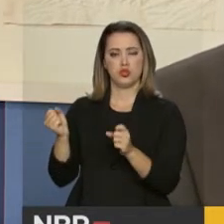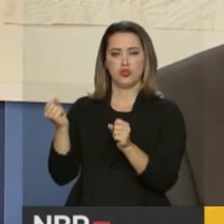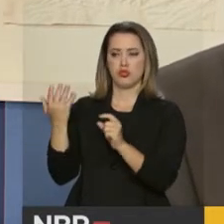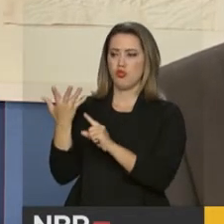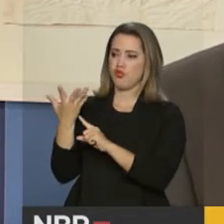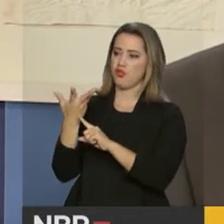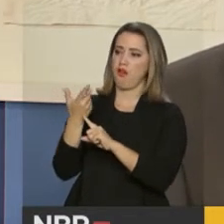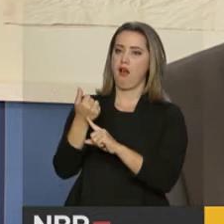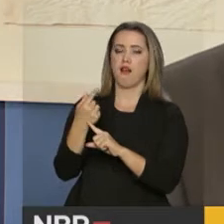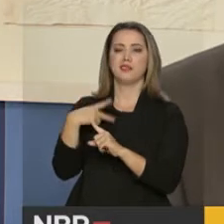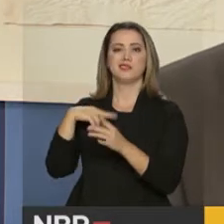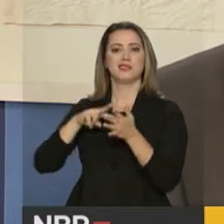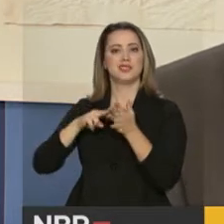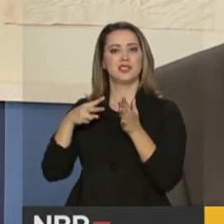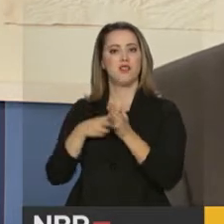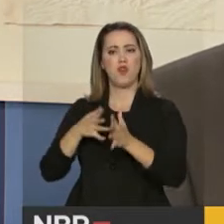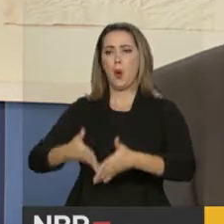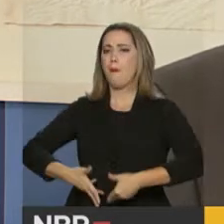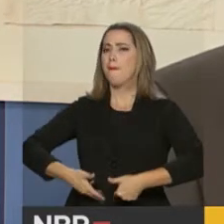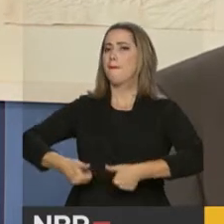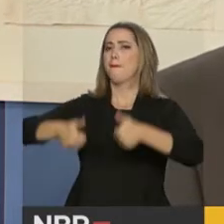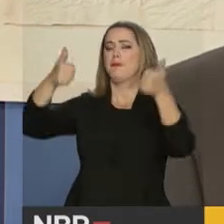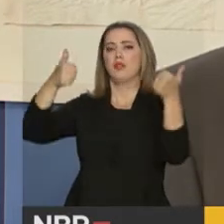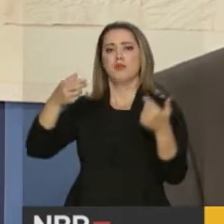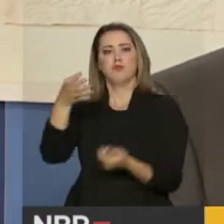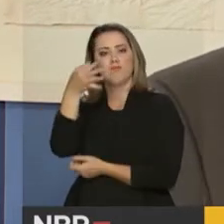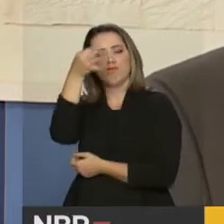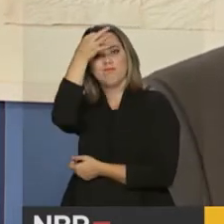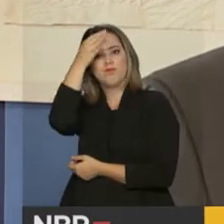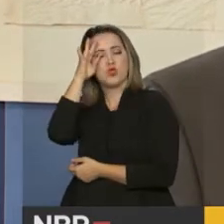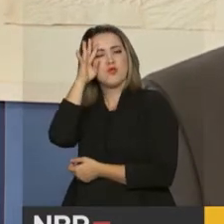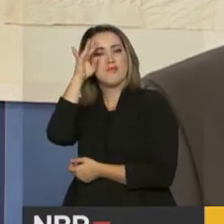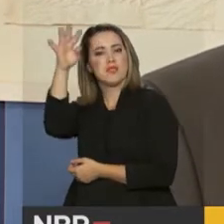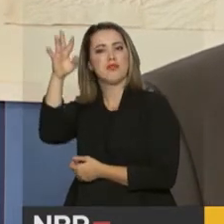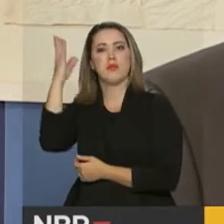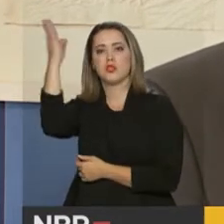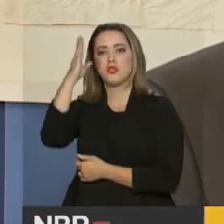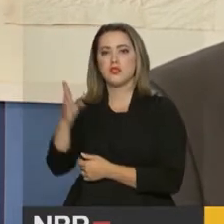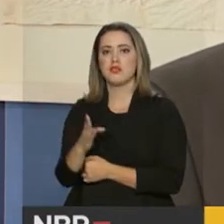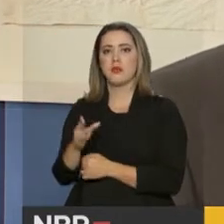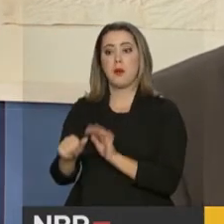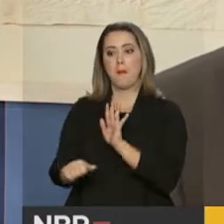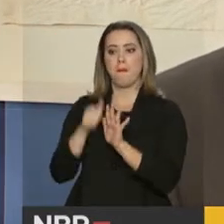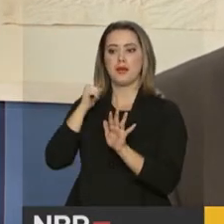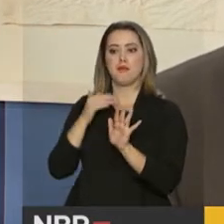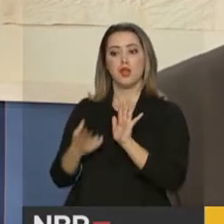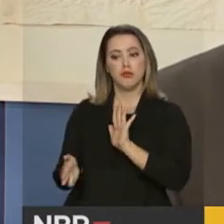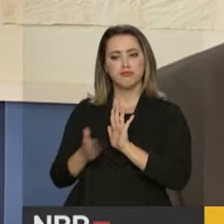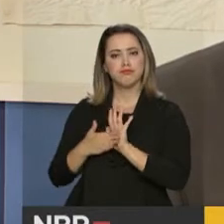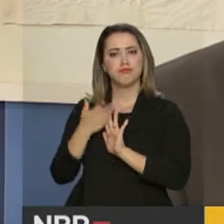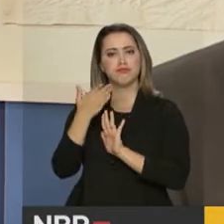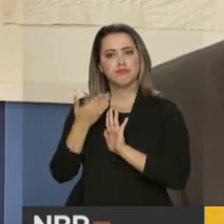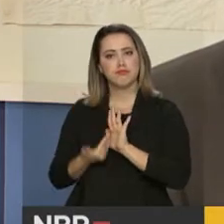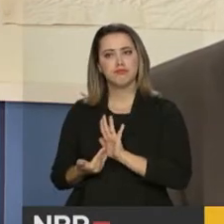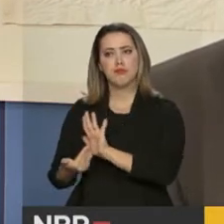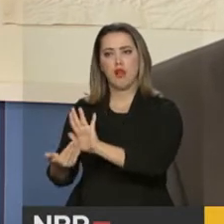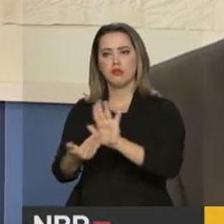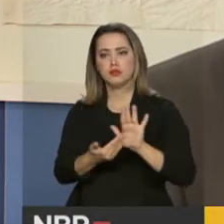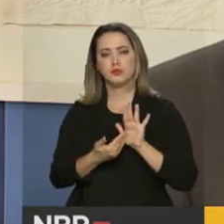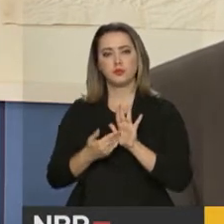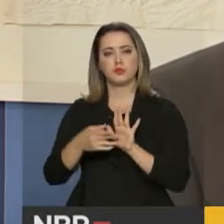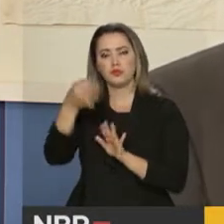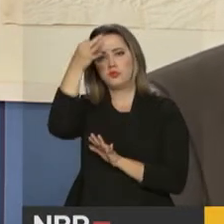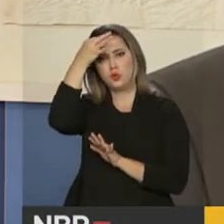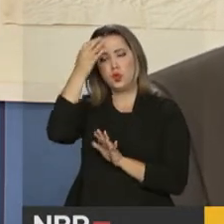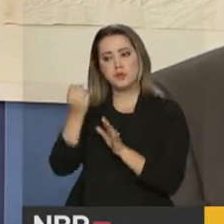que representam o melhor do espírito criativo brasileiro. Uma das primeiras exposições que houve no Itamaraty foi justamente o